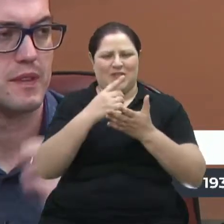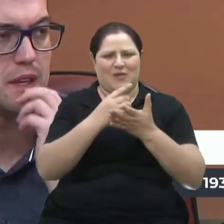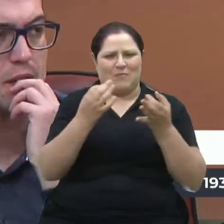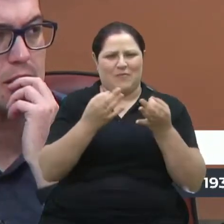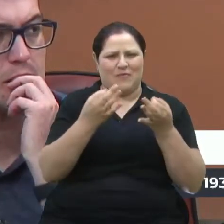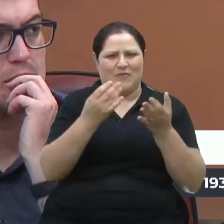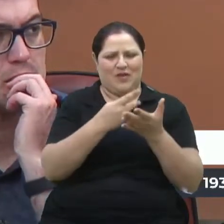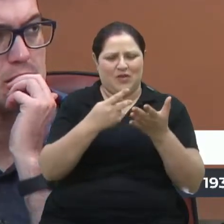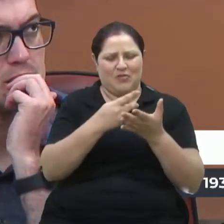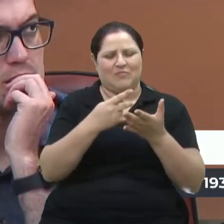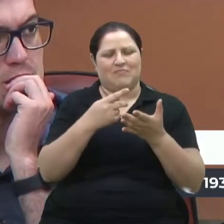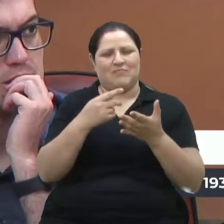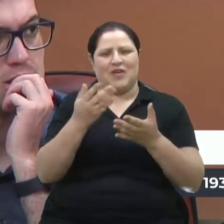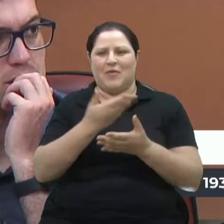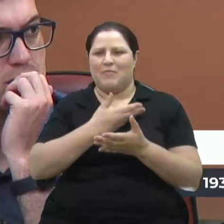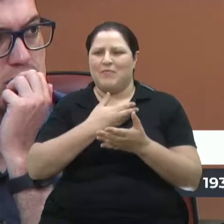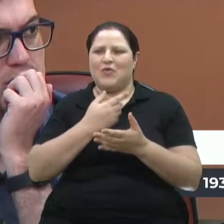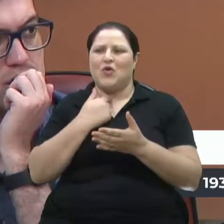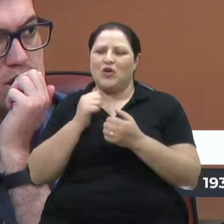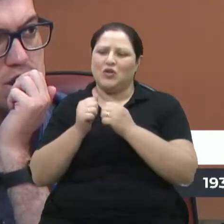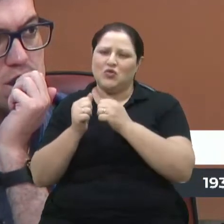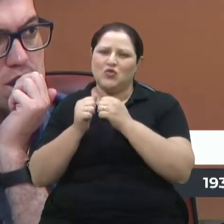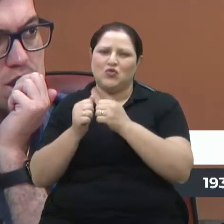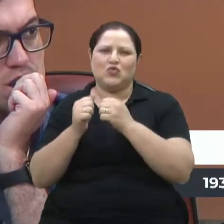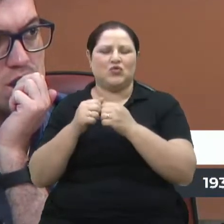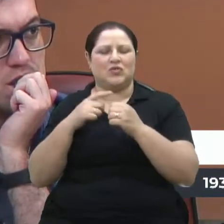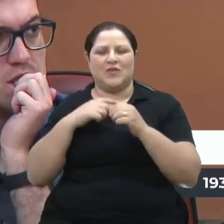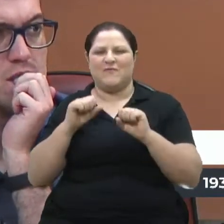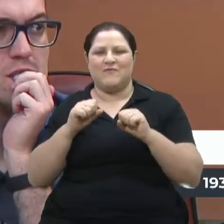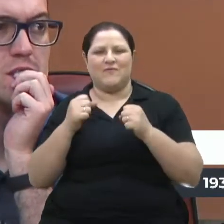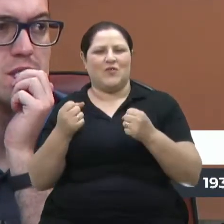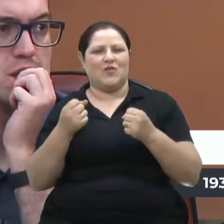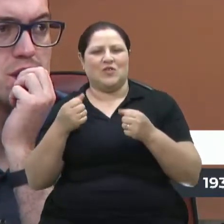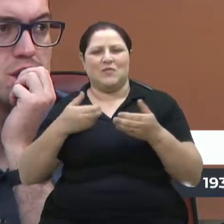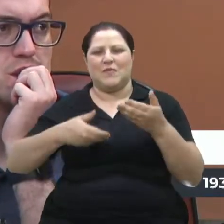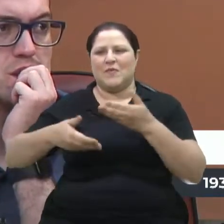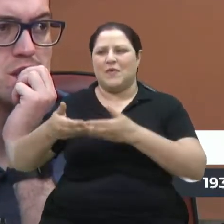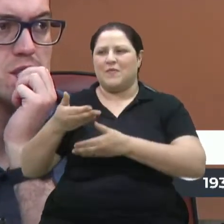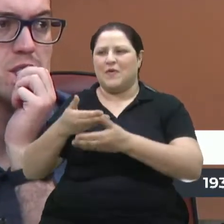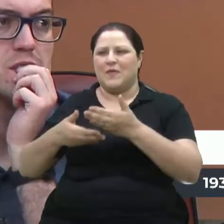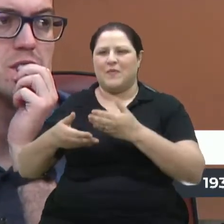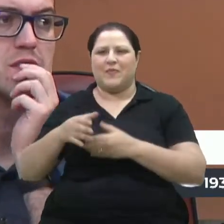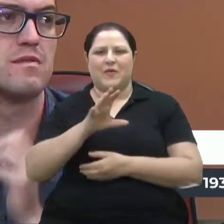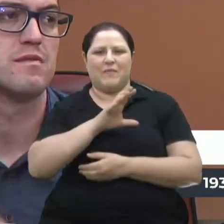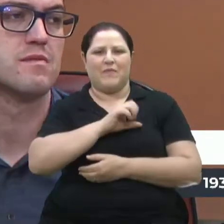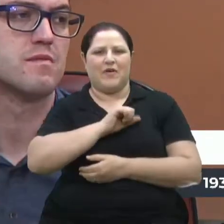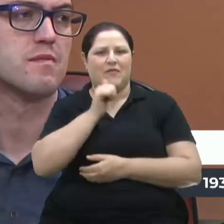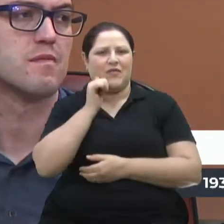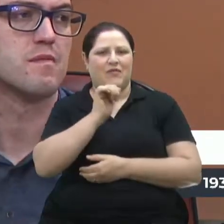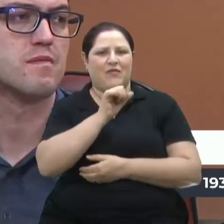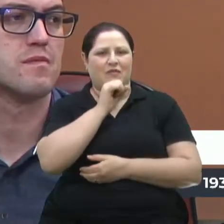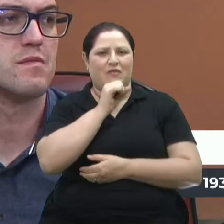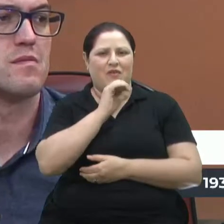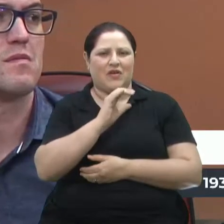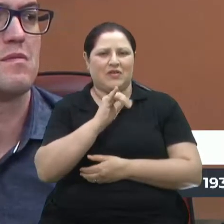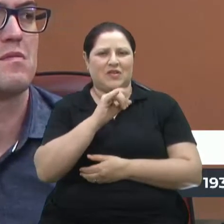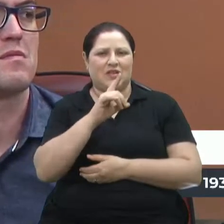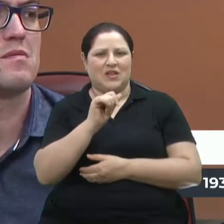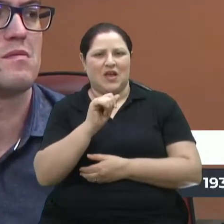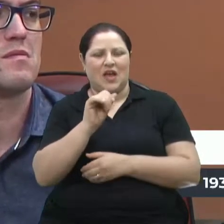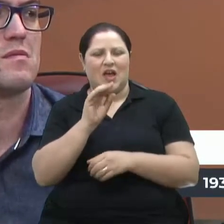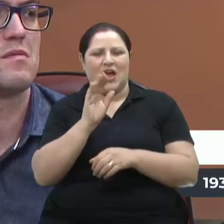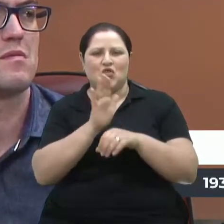intensa e tudo que vivia com toda a intensidade que podia. Amava a avó Cida, que ajudou a sua criação,